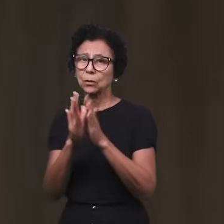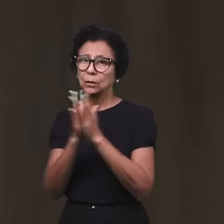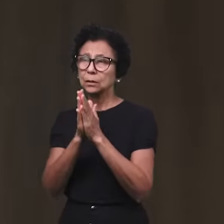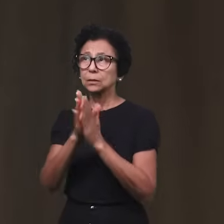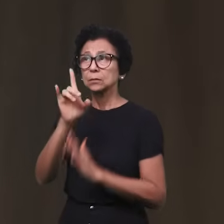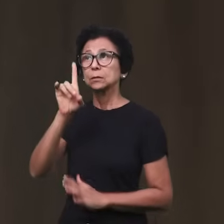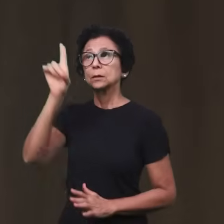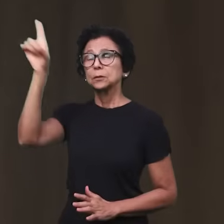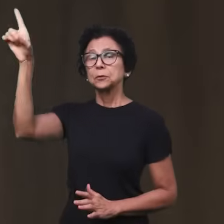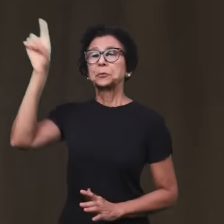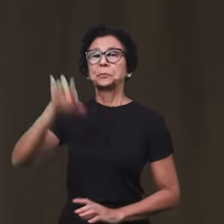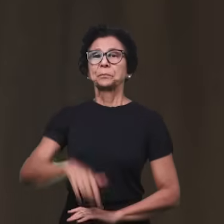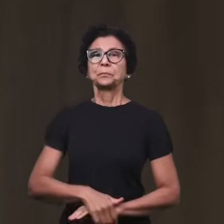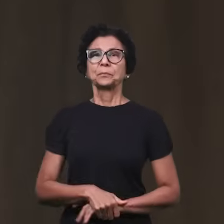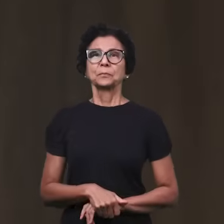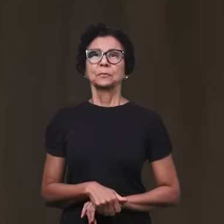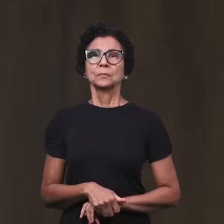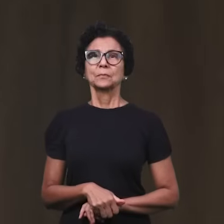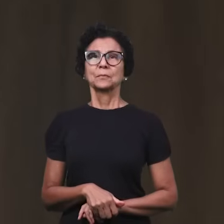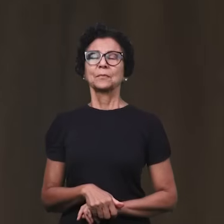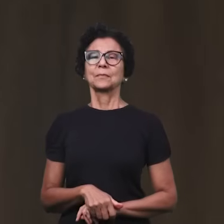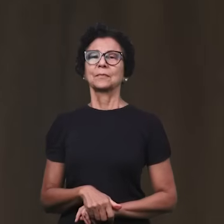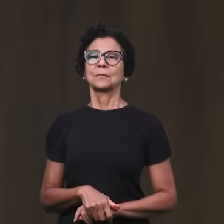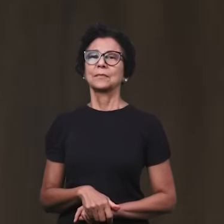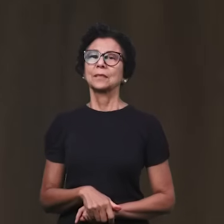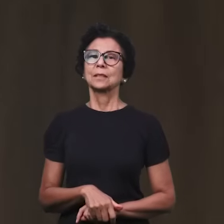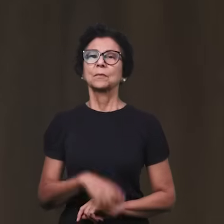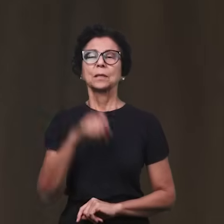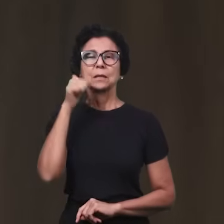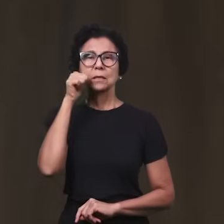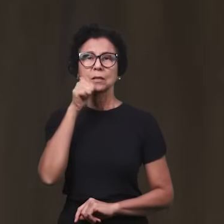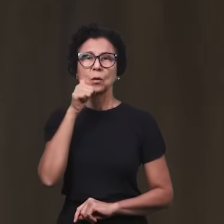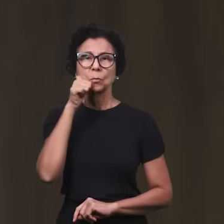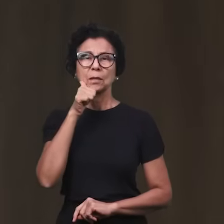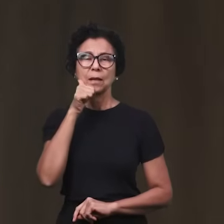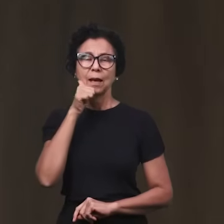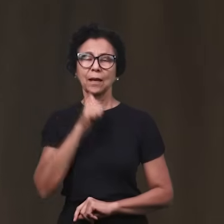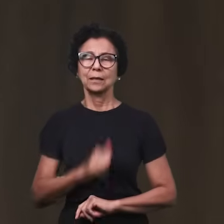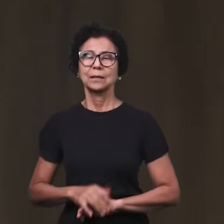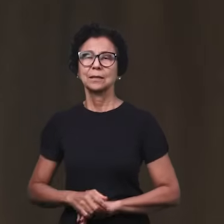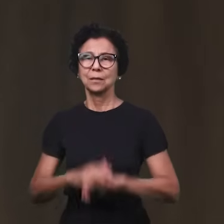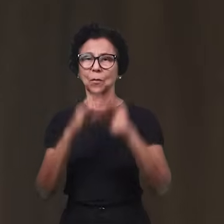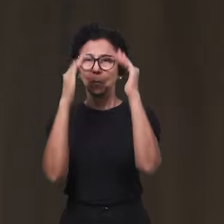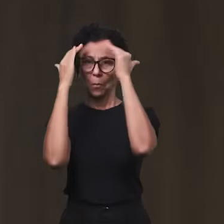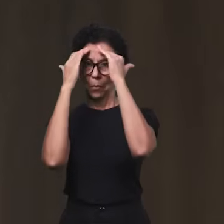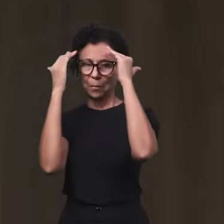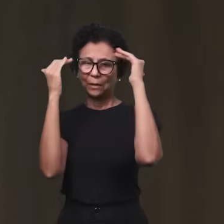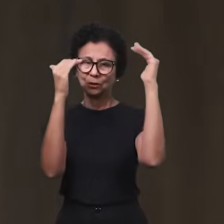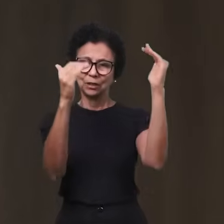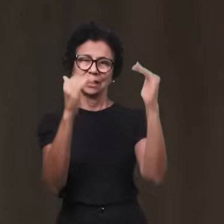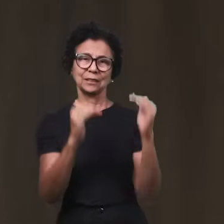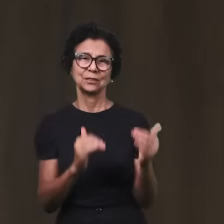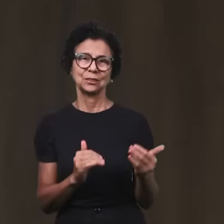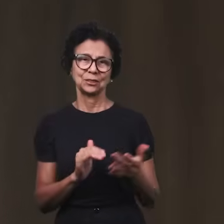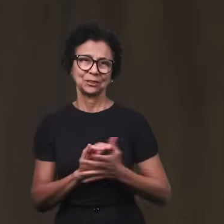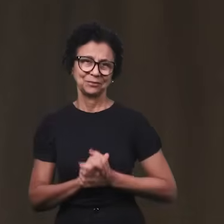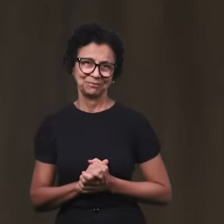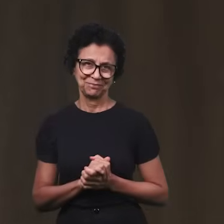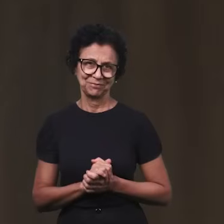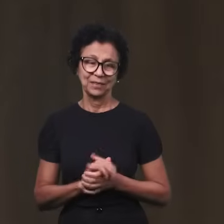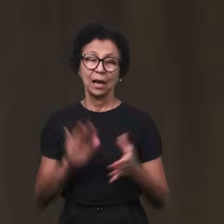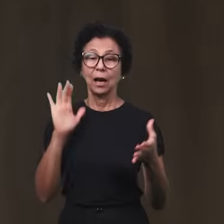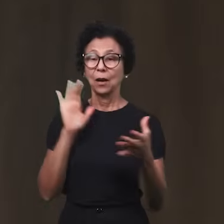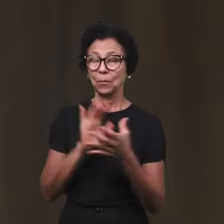terceira característica que ela traz aqui, sujeitas ao seu próprio marido. Então não há mulher mais bela, não